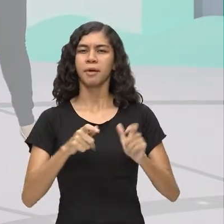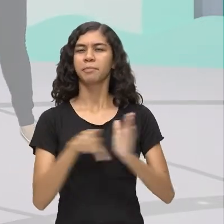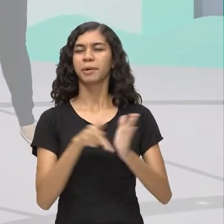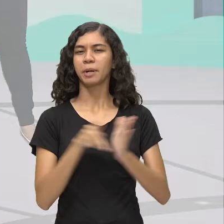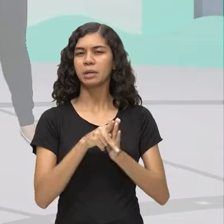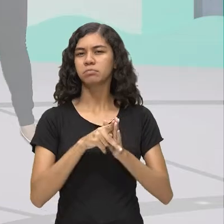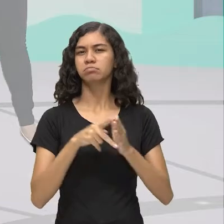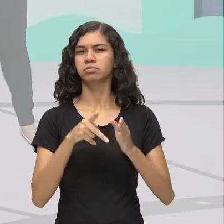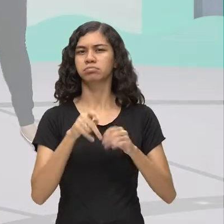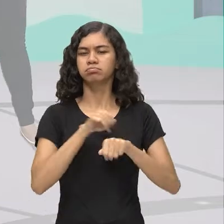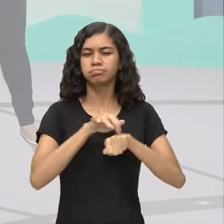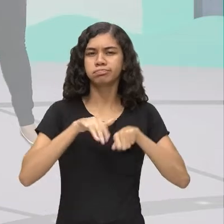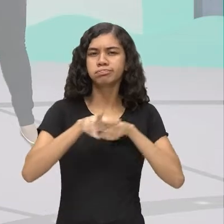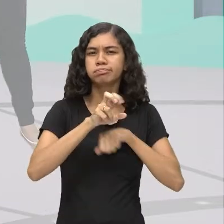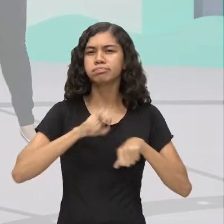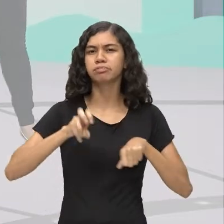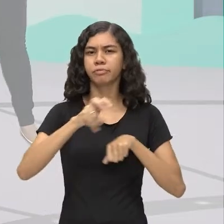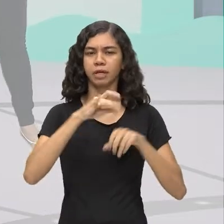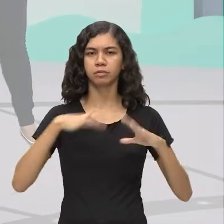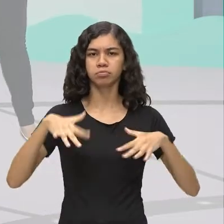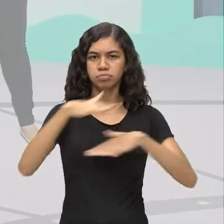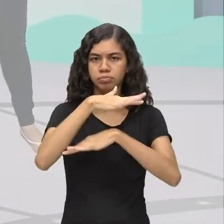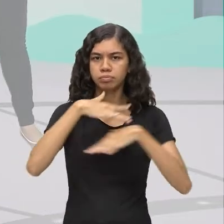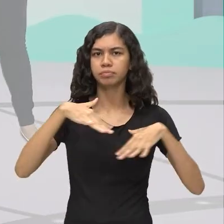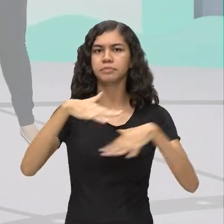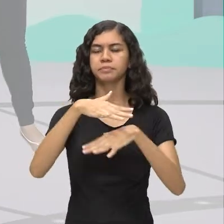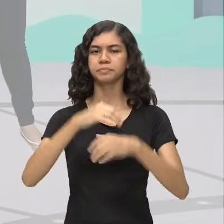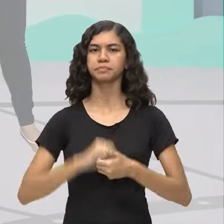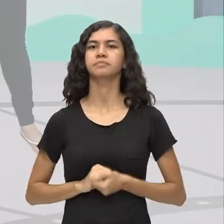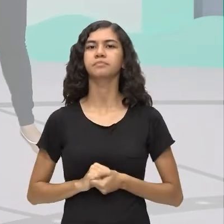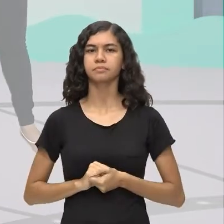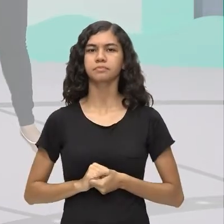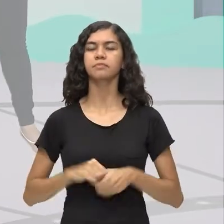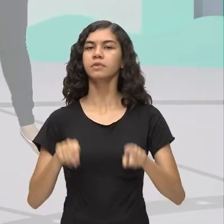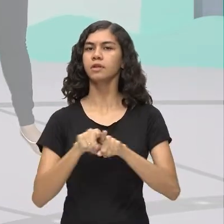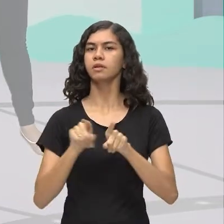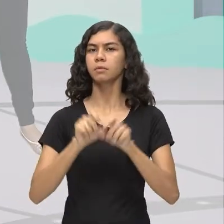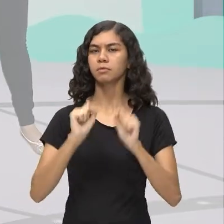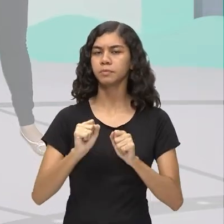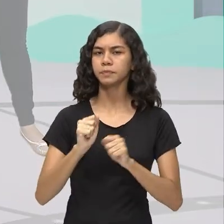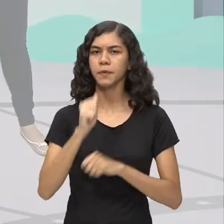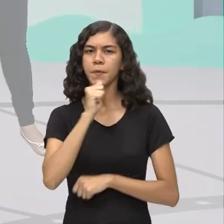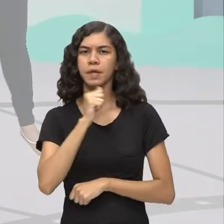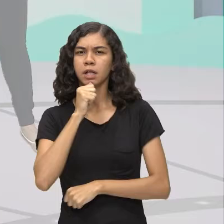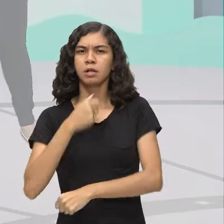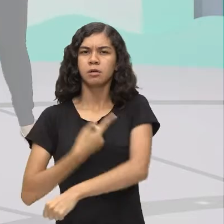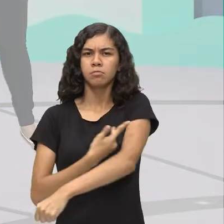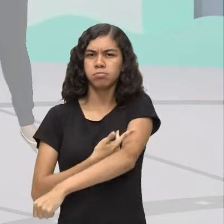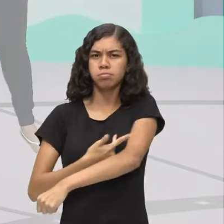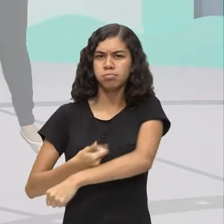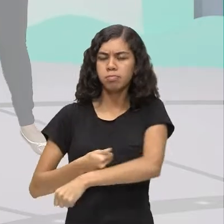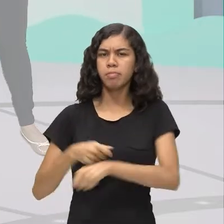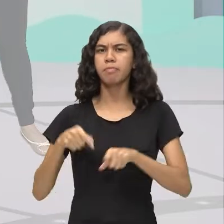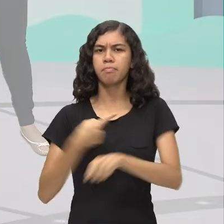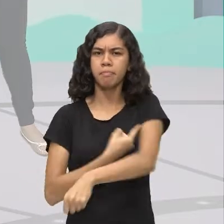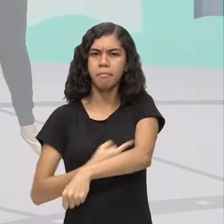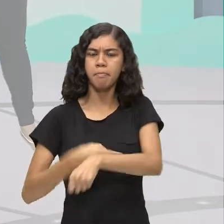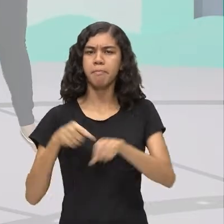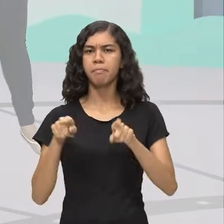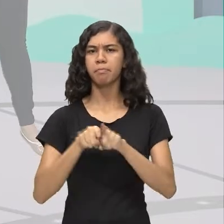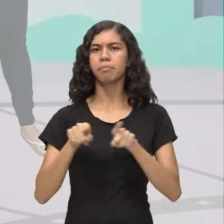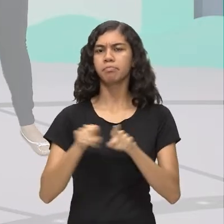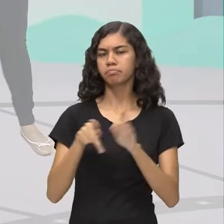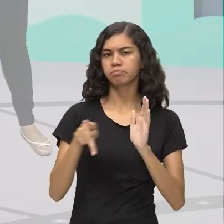trabalho, o manuseio de material infectante. E também na transfusão de sangue ou transplantes, quando não são feitos os